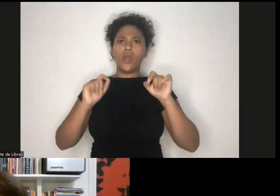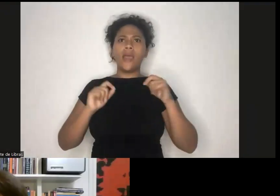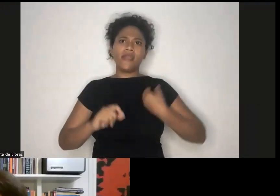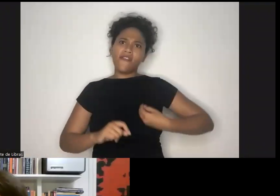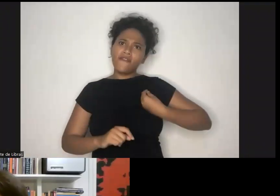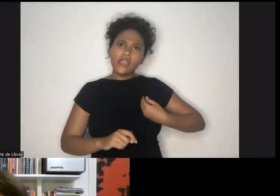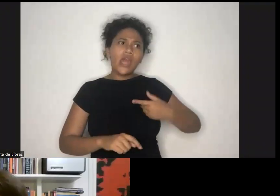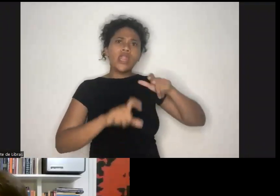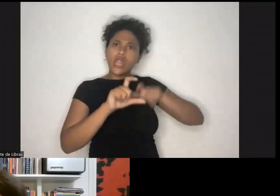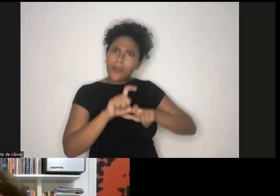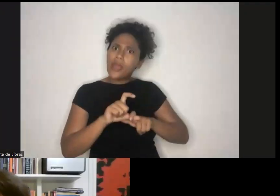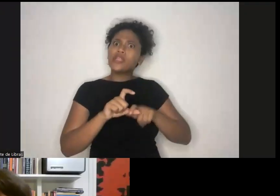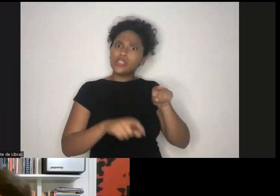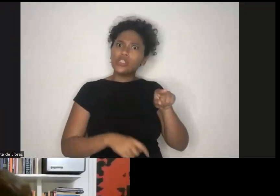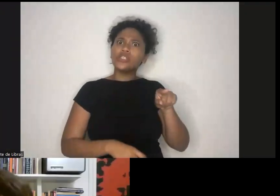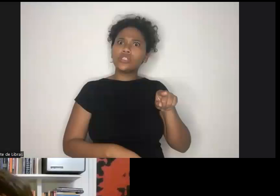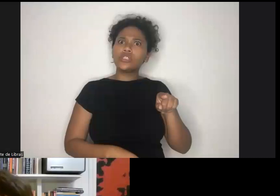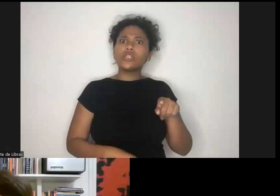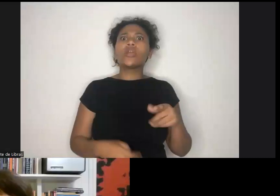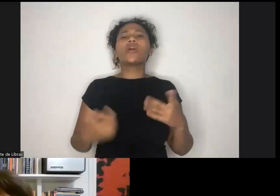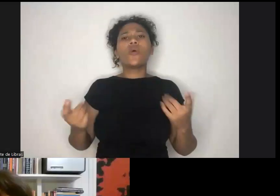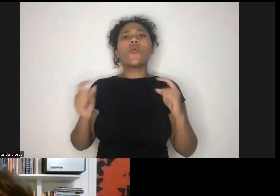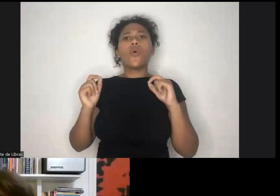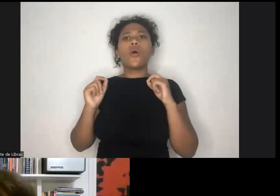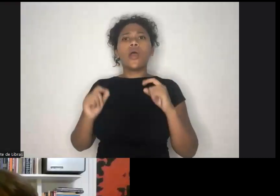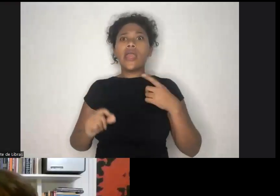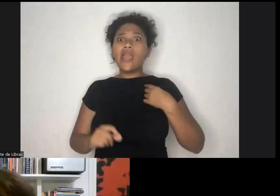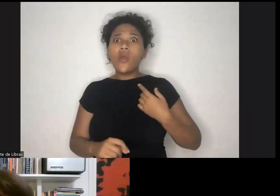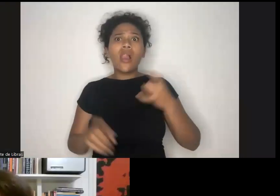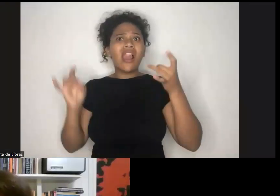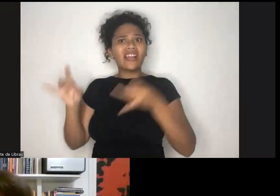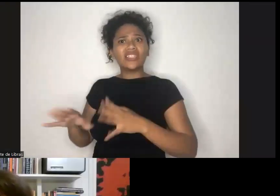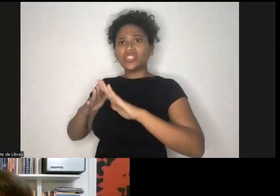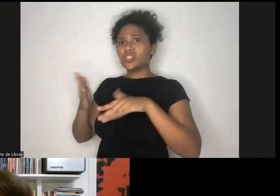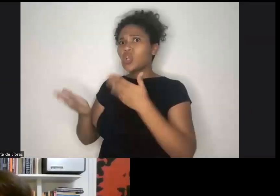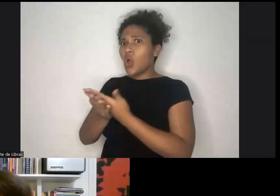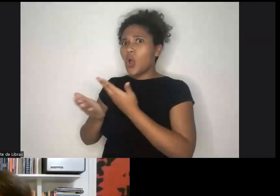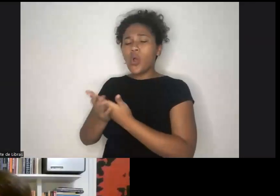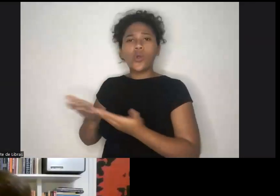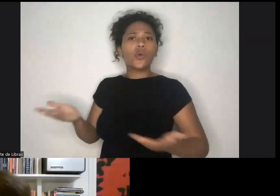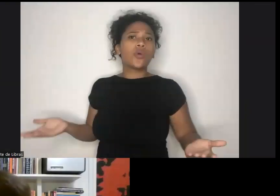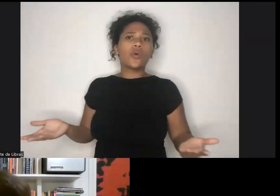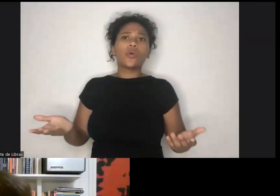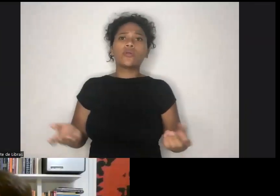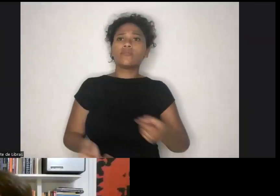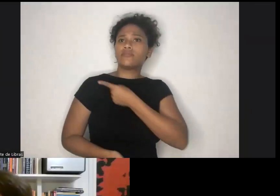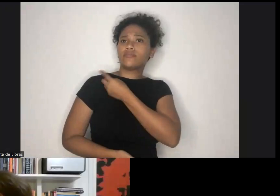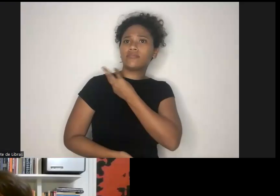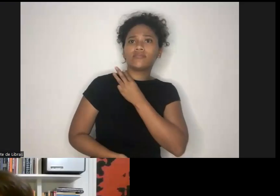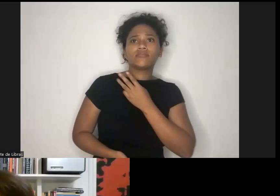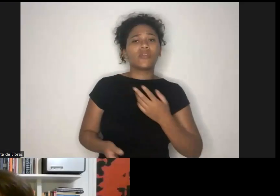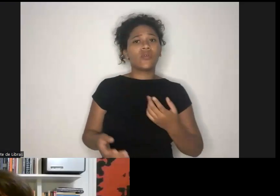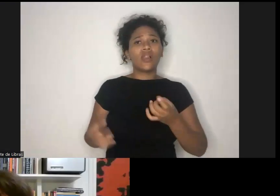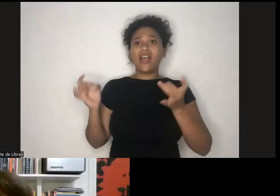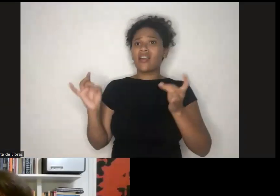trabalhando eu encarava assim cara é tudo ou nada eu larguei a escola eu tipo eu larguei o primeiro grau larguei o segundo grau eu só auto